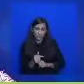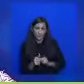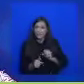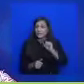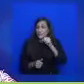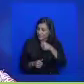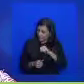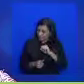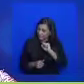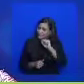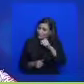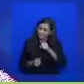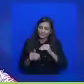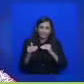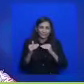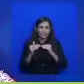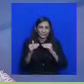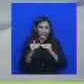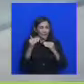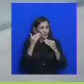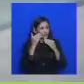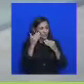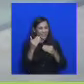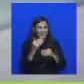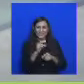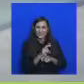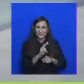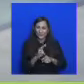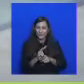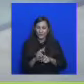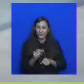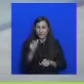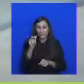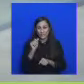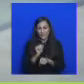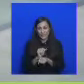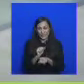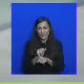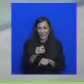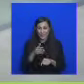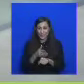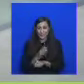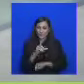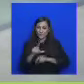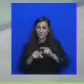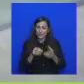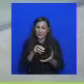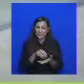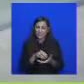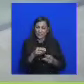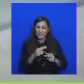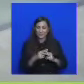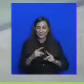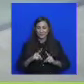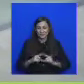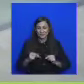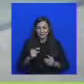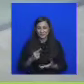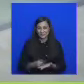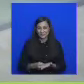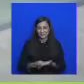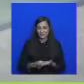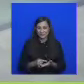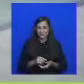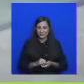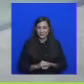Sim, confirmo. Sim, confirmo. Muito obrigado, senhores auditores. Vamos aguardar a validação do sorteio através da Central da Caixa em